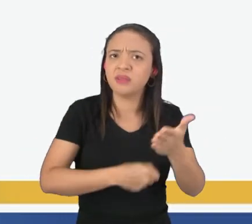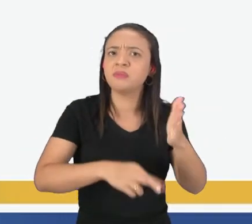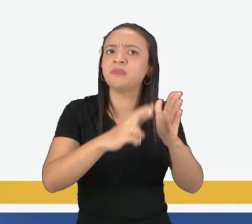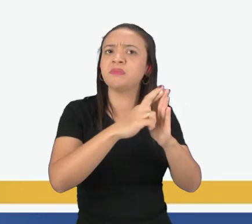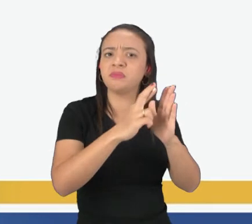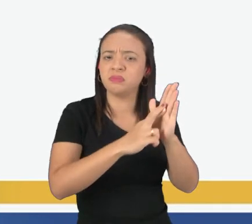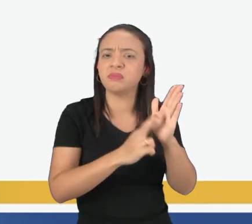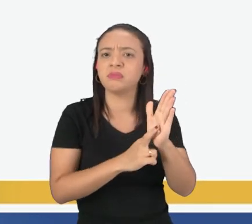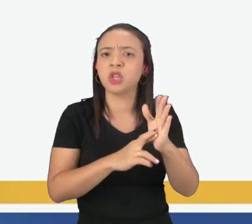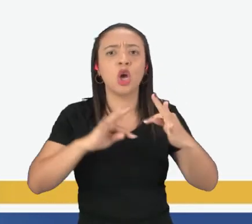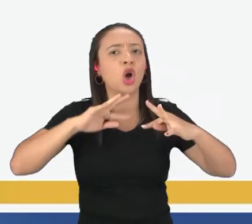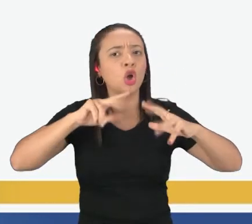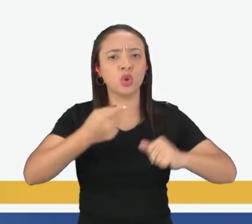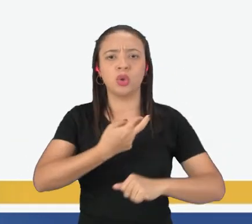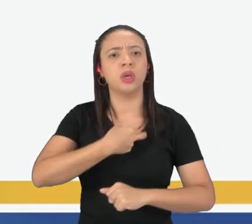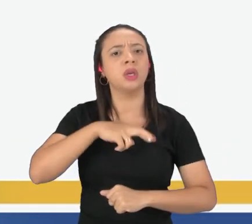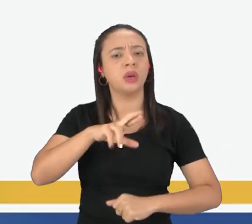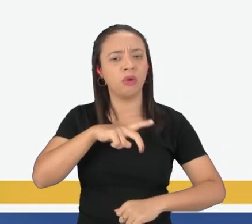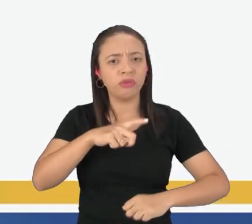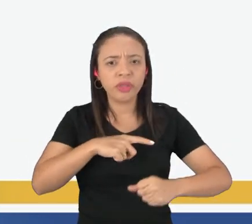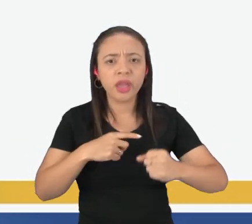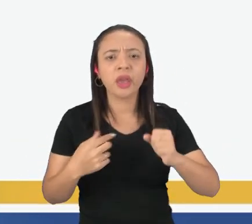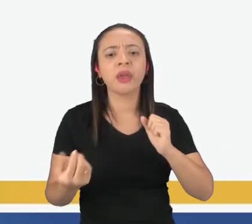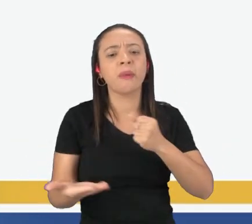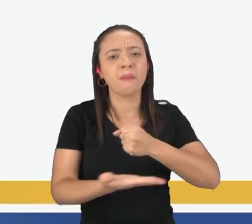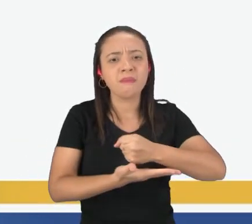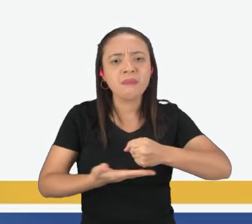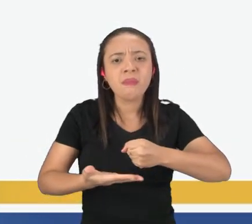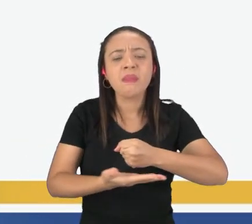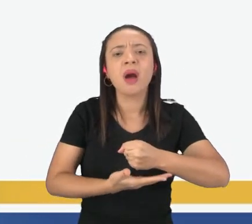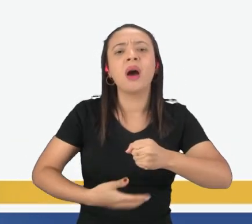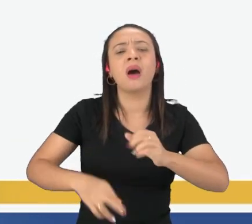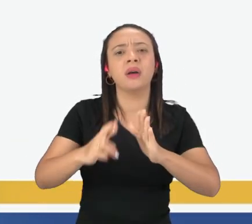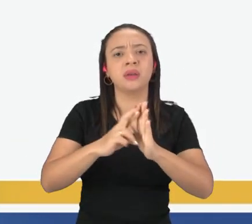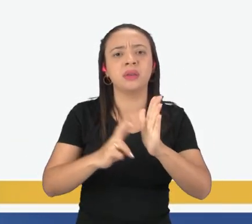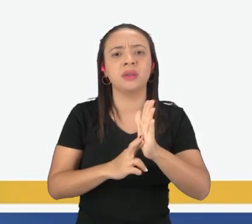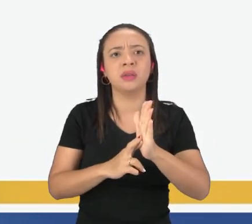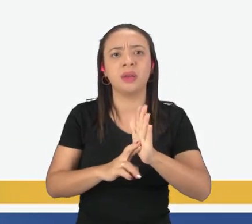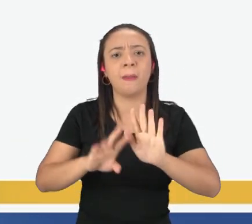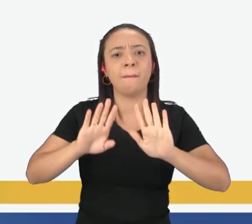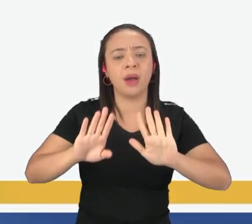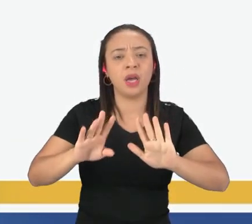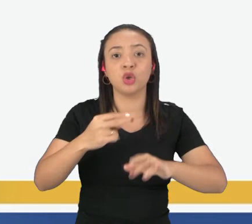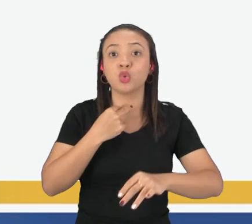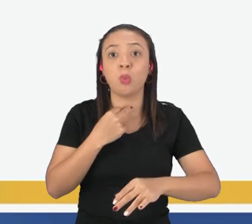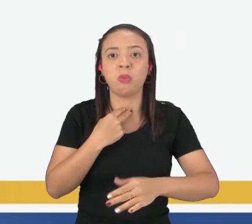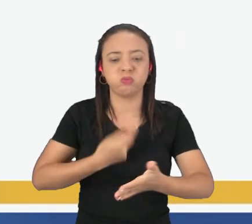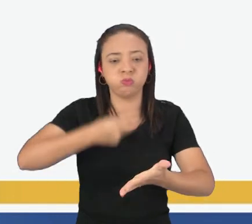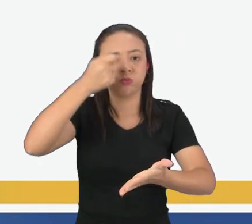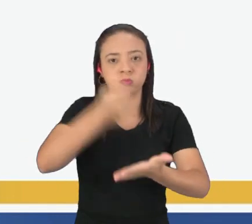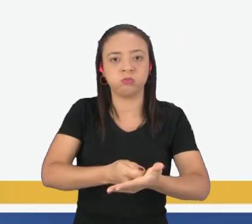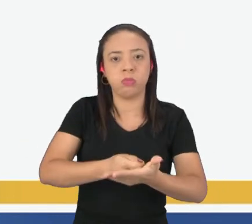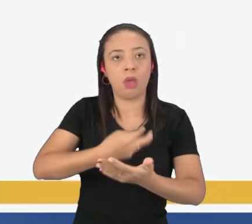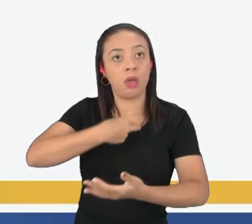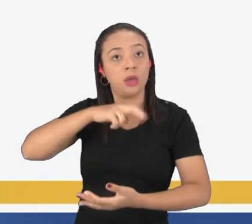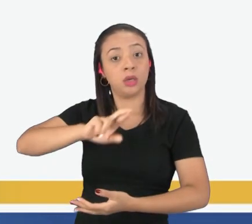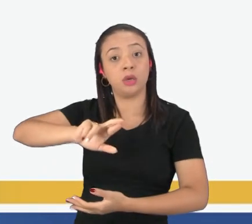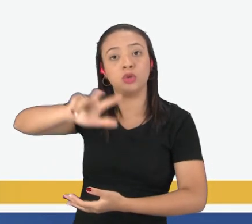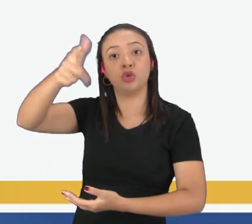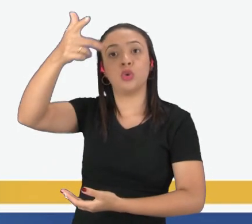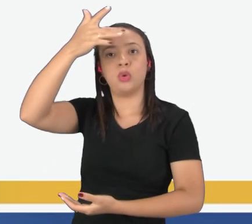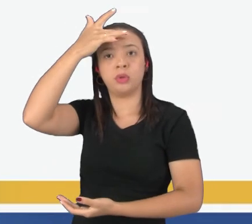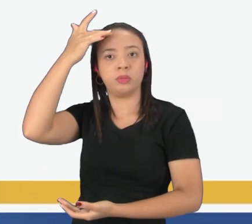Existe fundamento, toda religião tem um fundamento. Agora, fundamentalismo é quando você quer impor a sua religião para o outro. Cuidado,